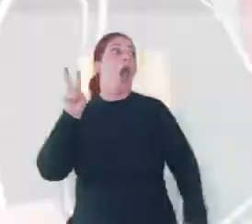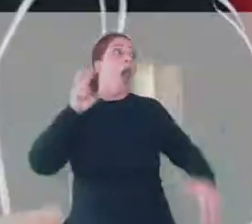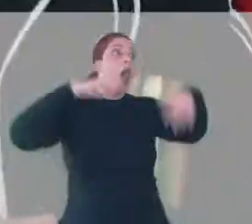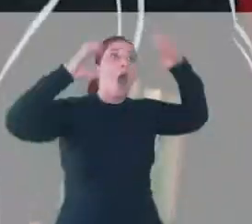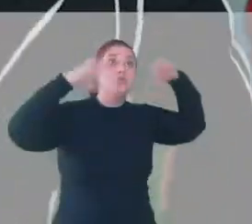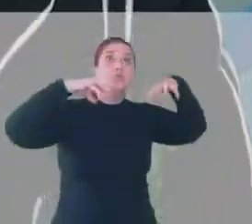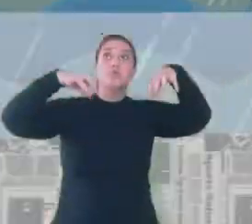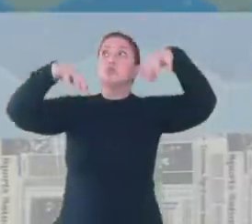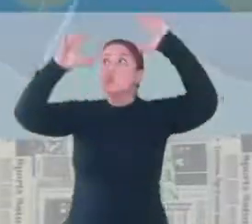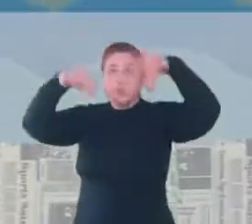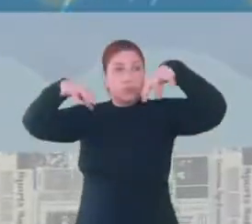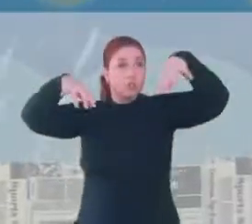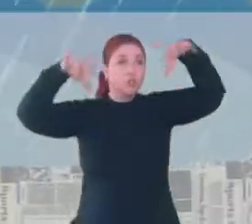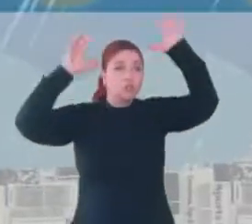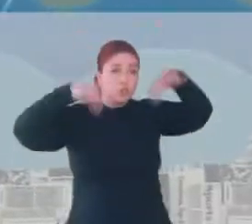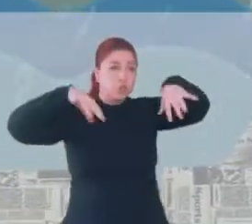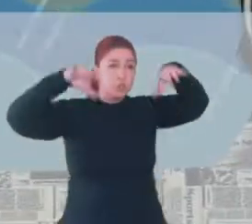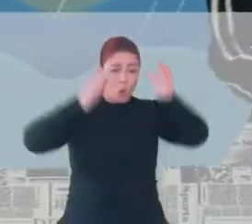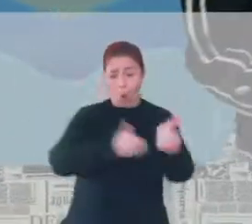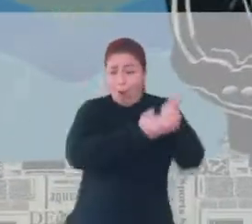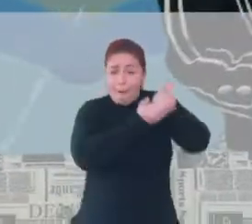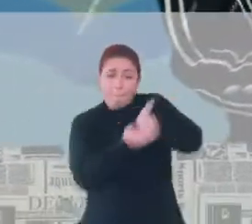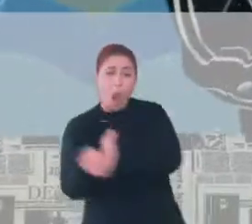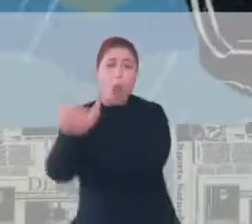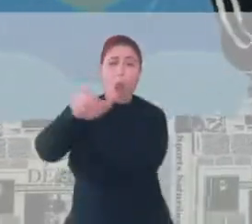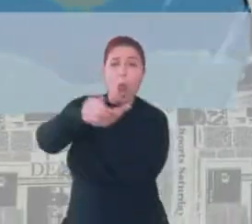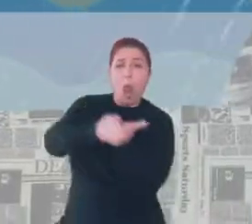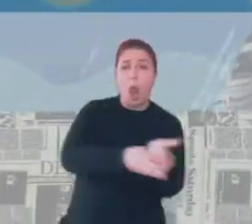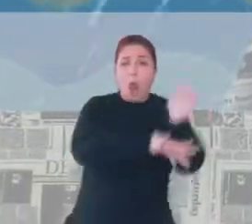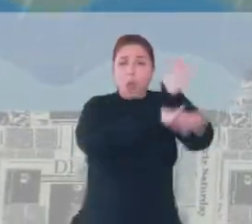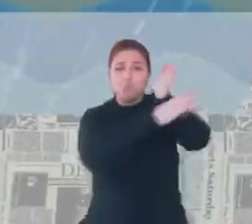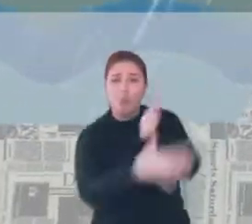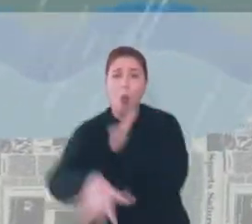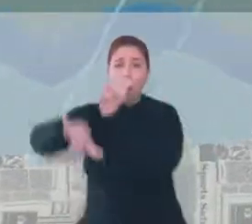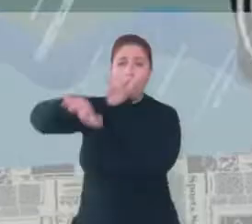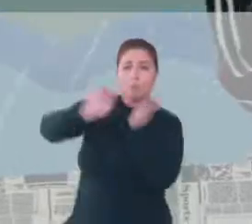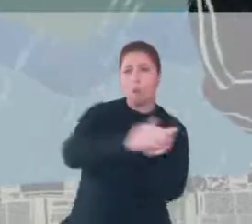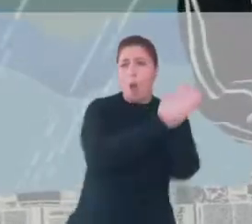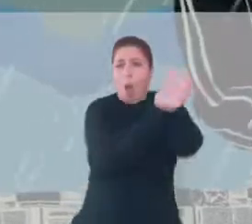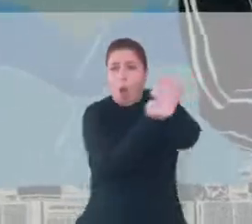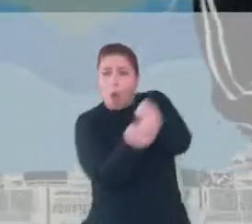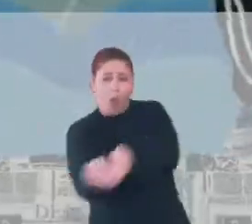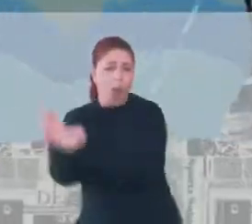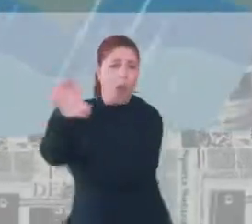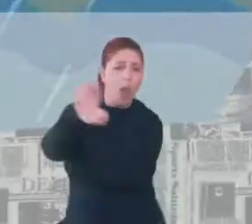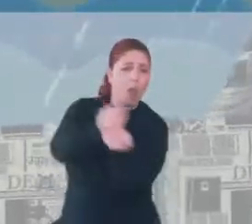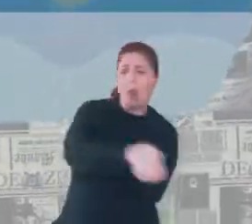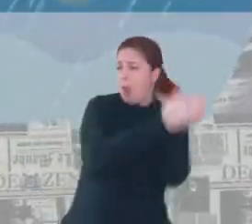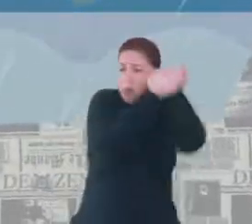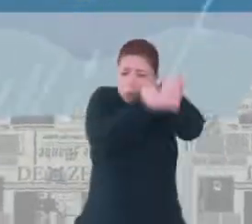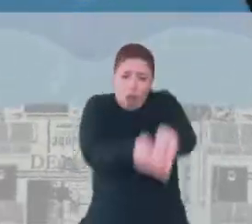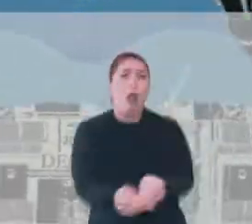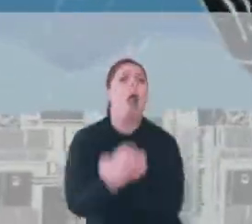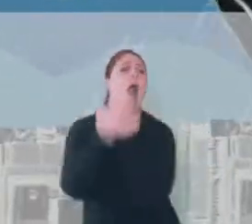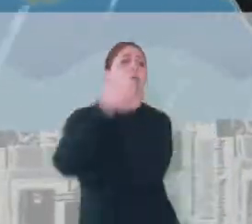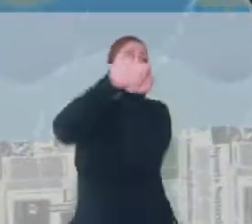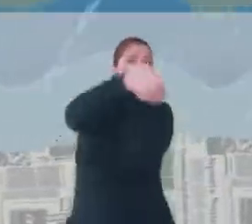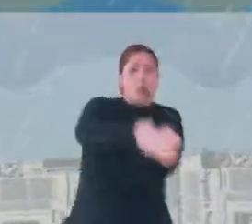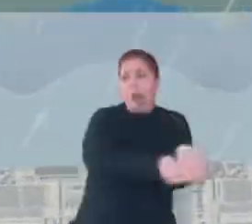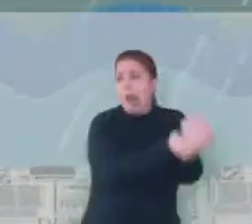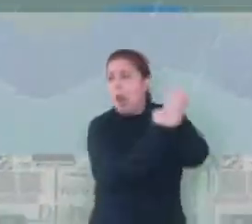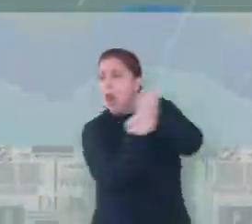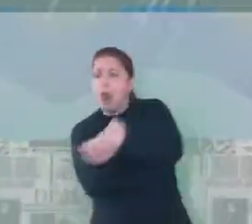se formando. O mar começou a se agitar e o barco chacoalhava de um lado para o outro, de cima para baixo. Era